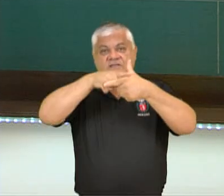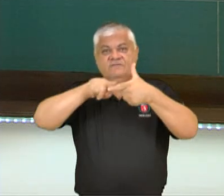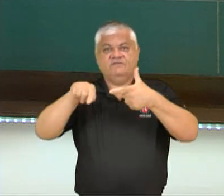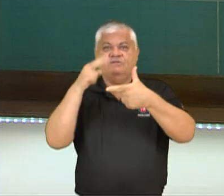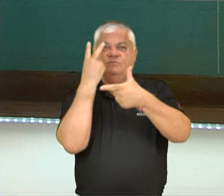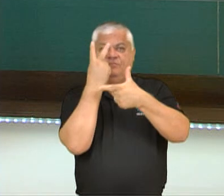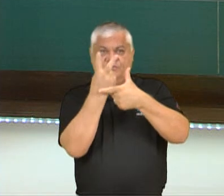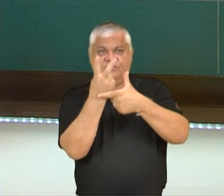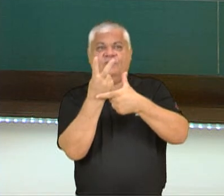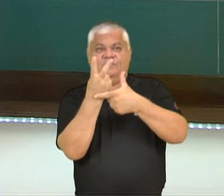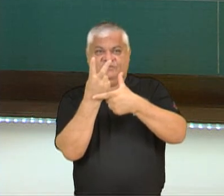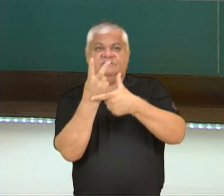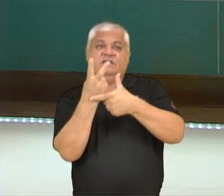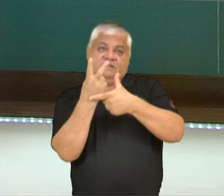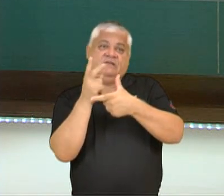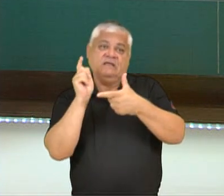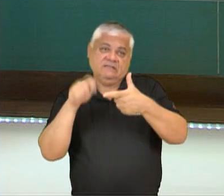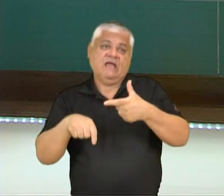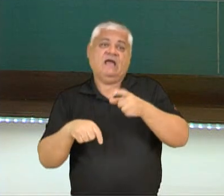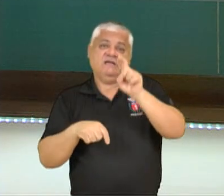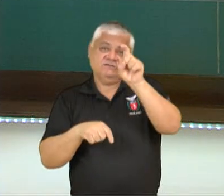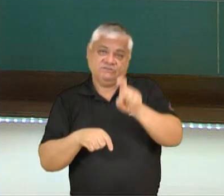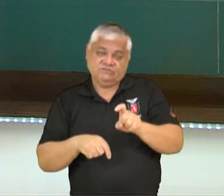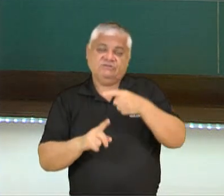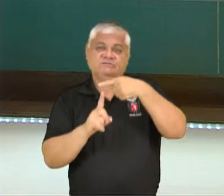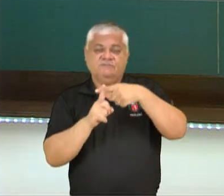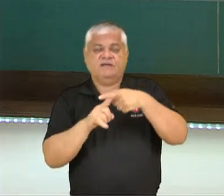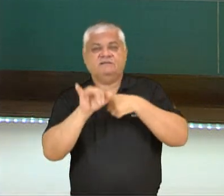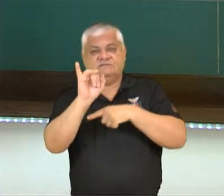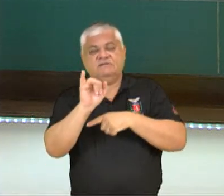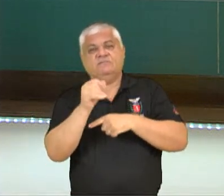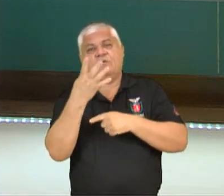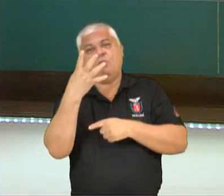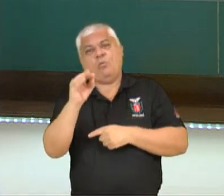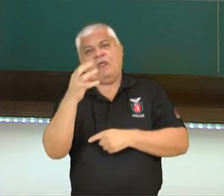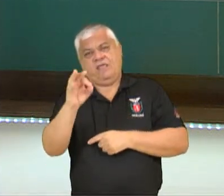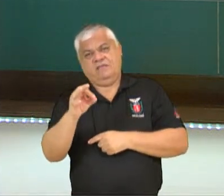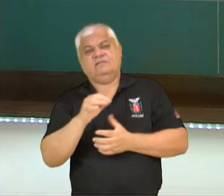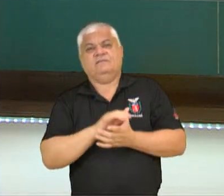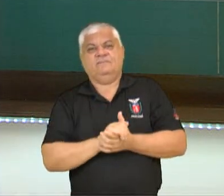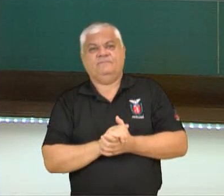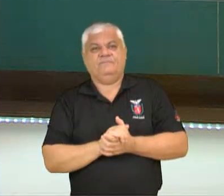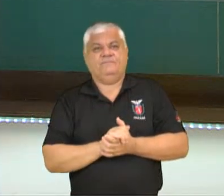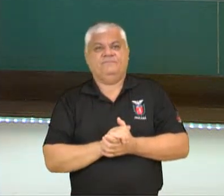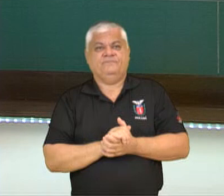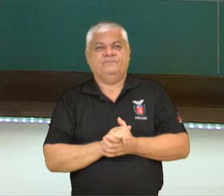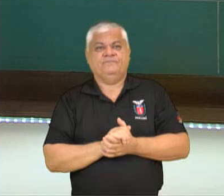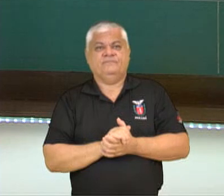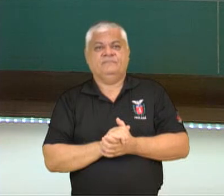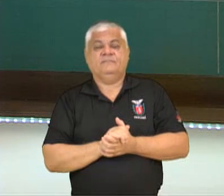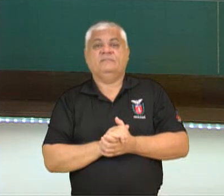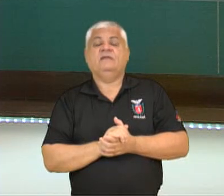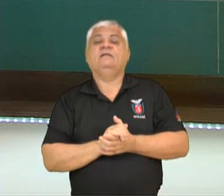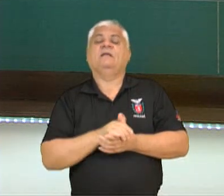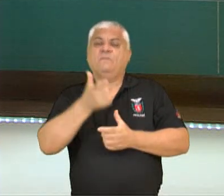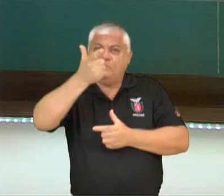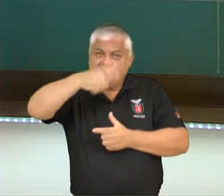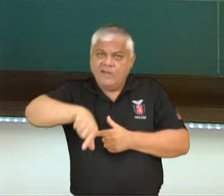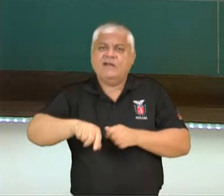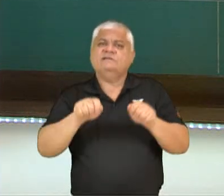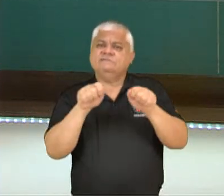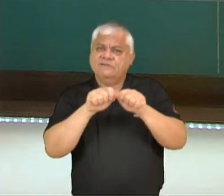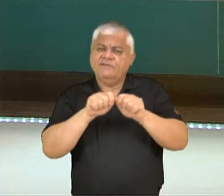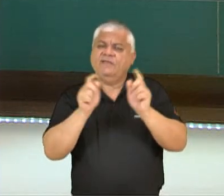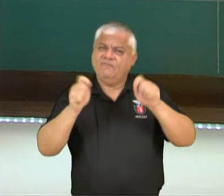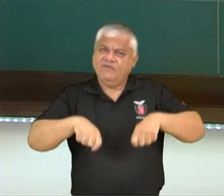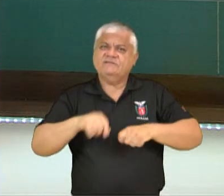todos os membros, teremos que x mais y igual a 40, metade do perímetro. Né? E ainda assim, podemos até isolar uma